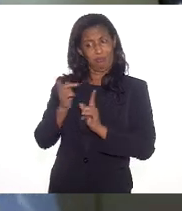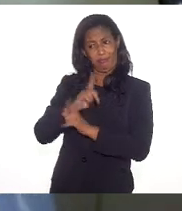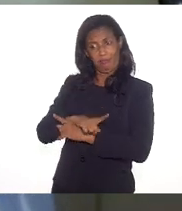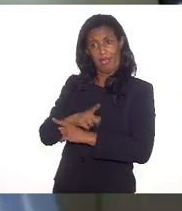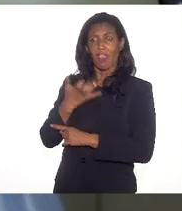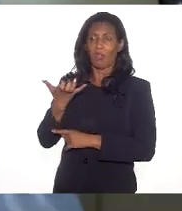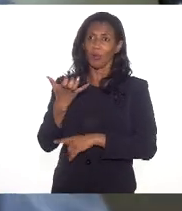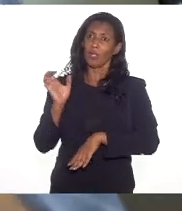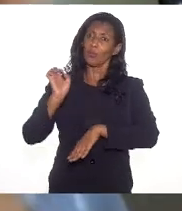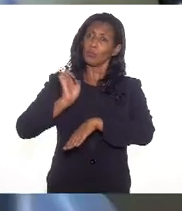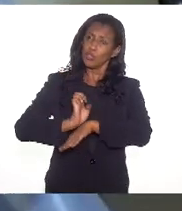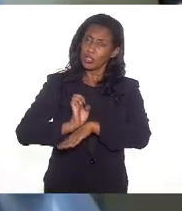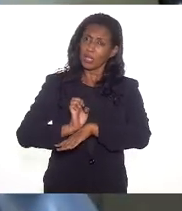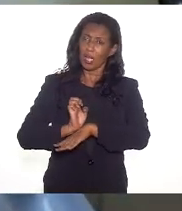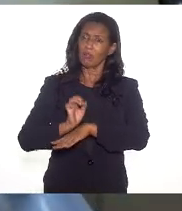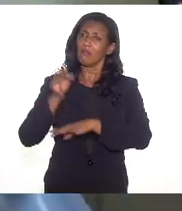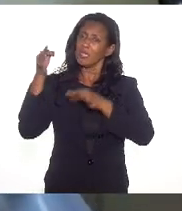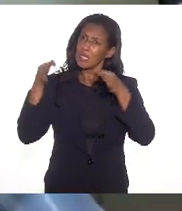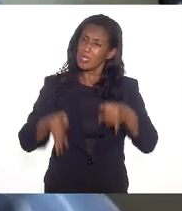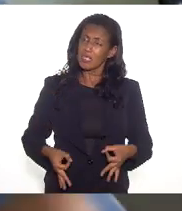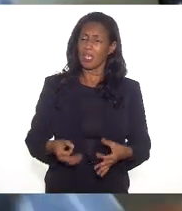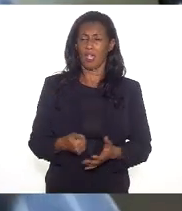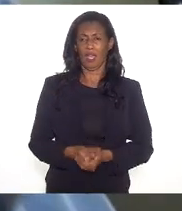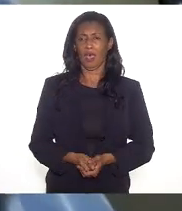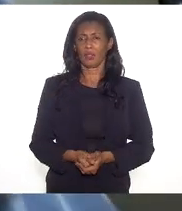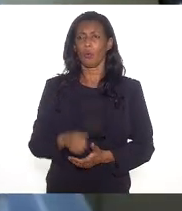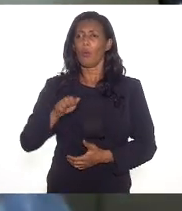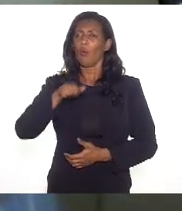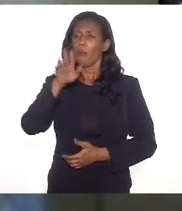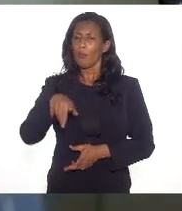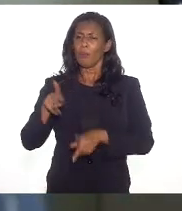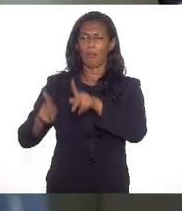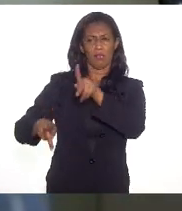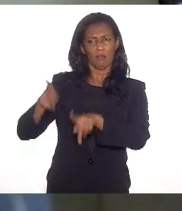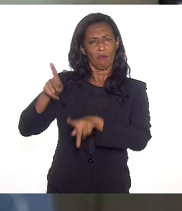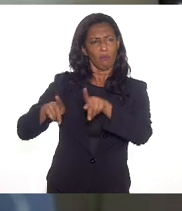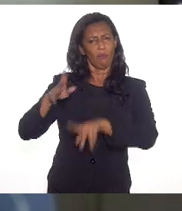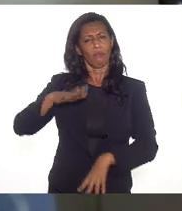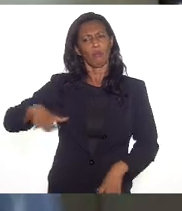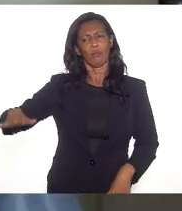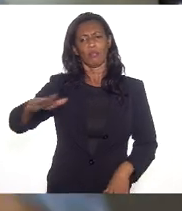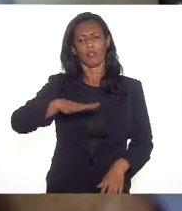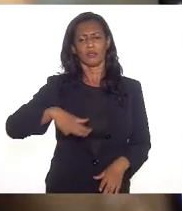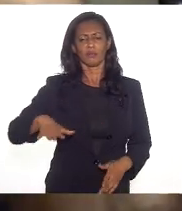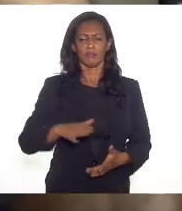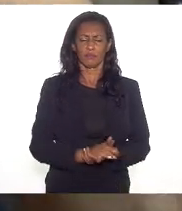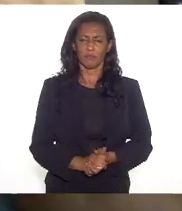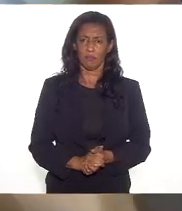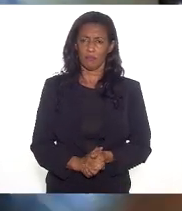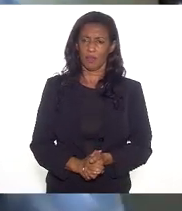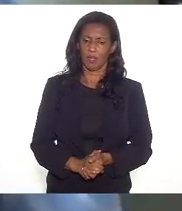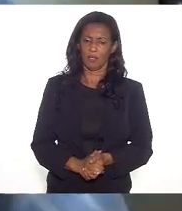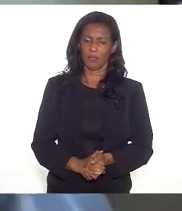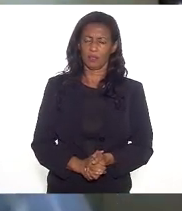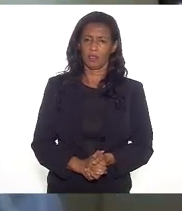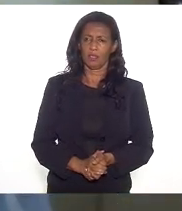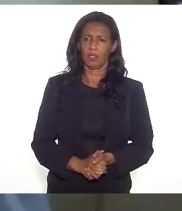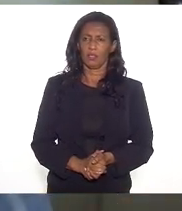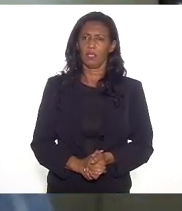que o Estado do Rio de Janeiro dê certo para bem da população fluminense, para bem dos mais,